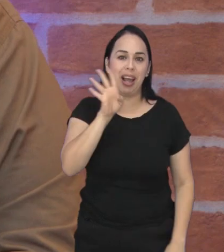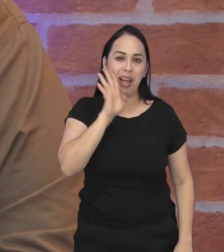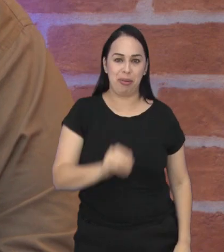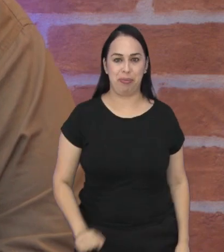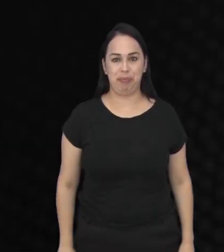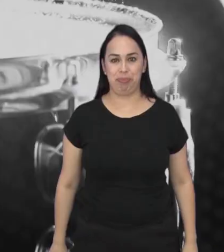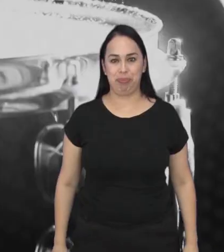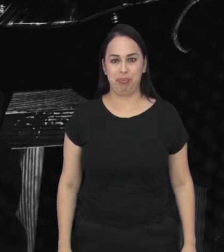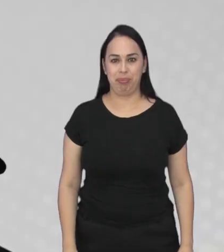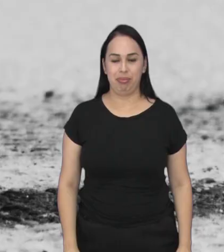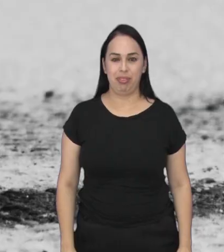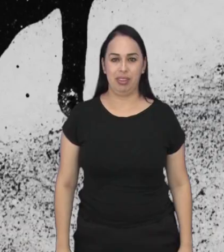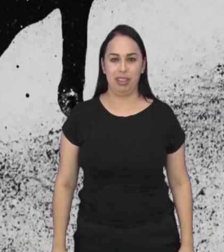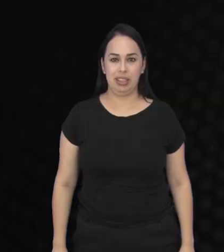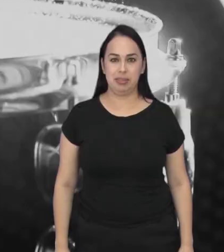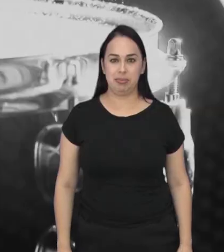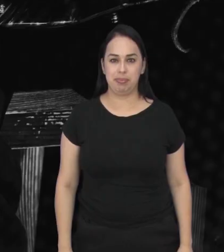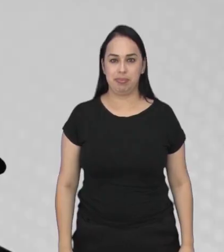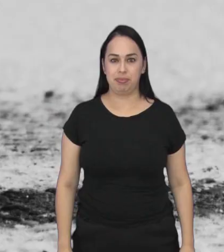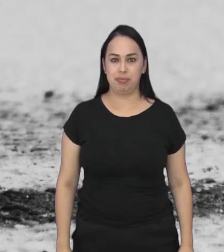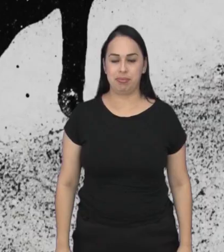É nóis!